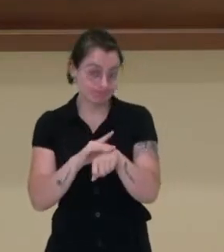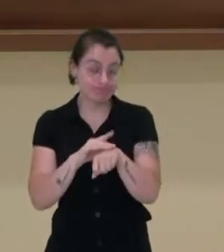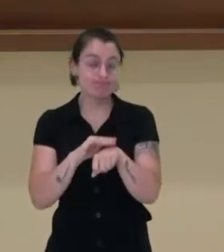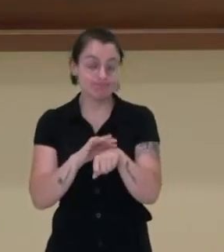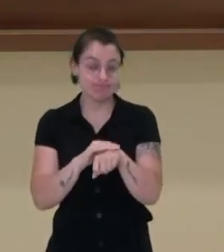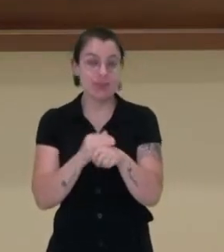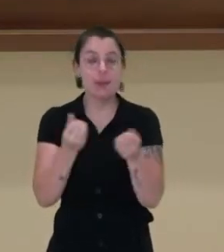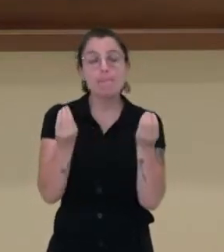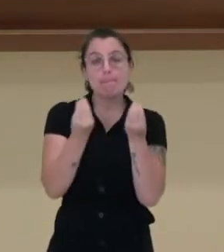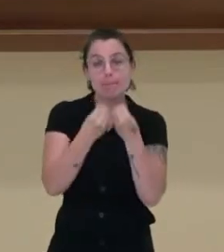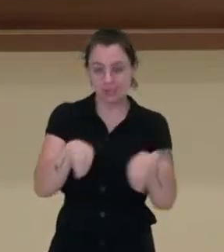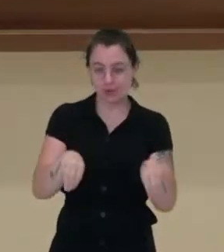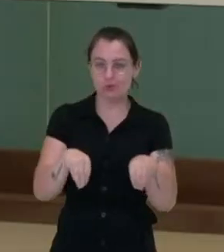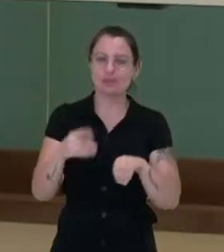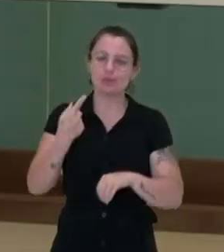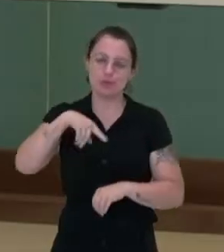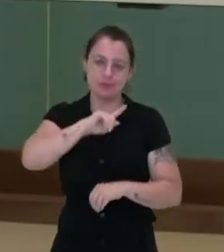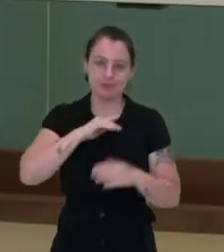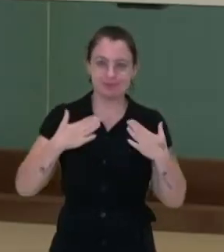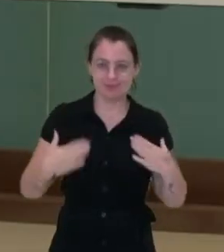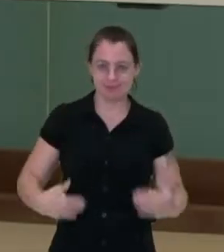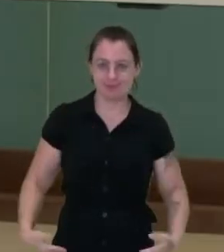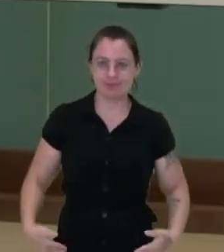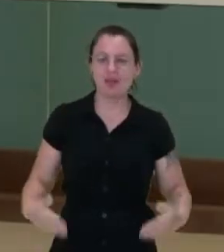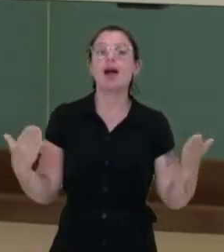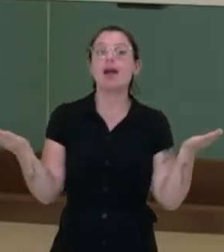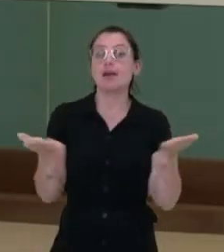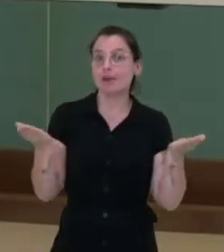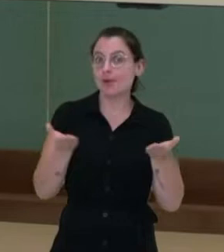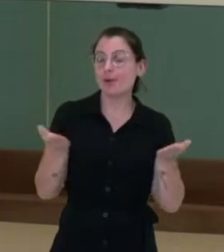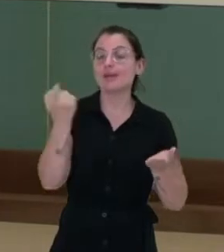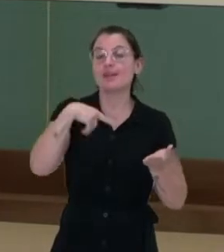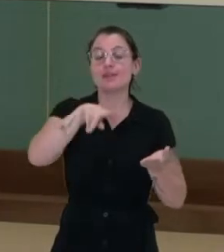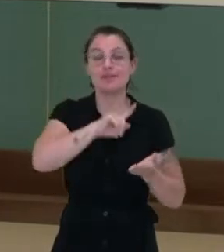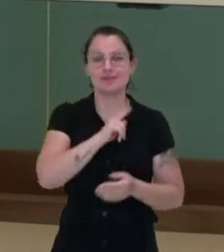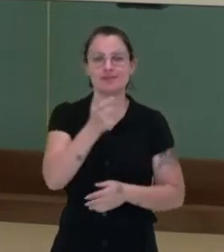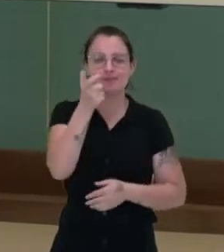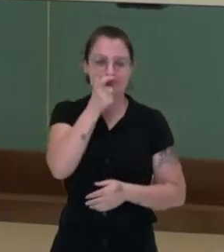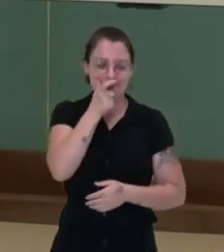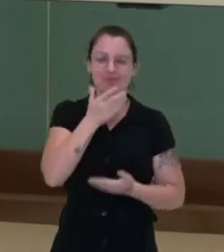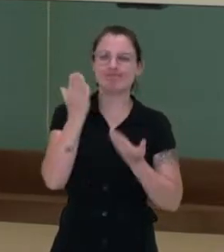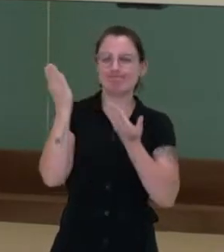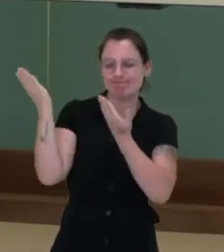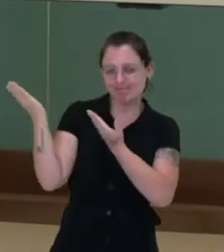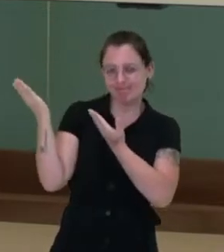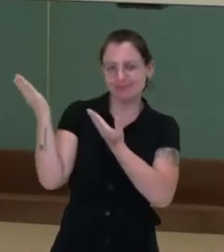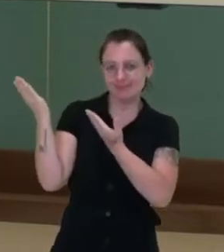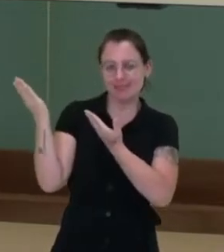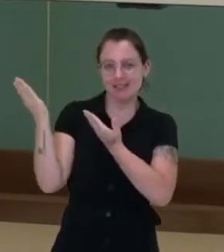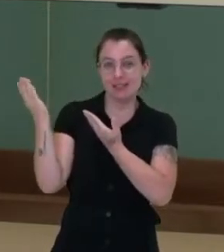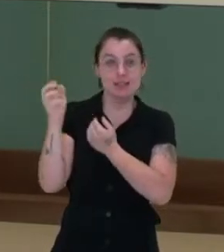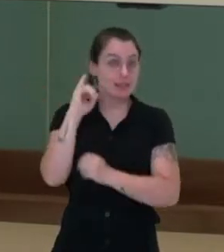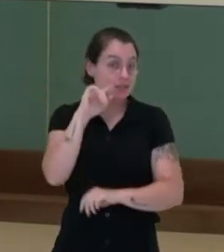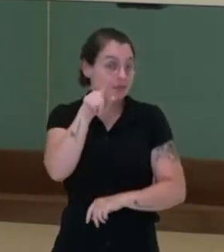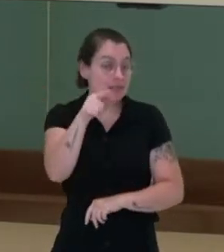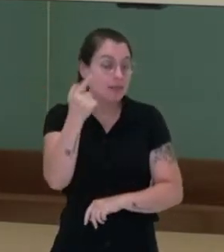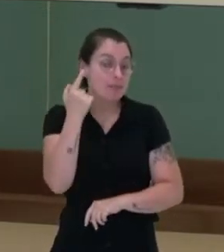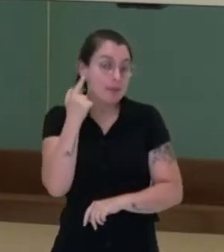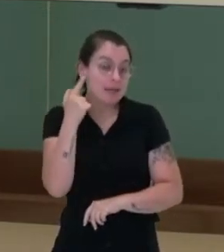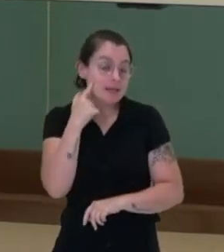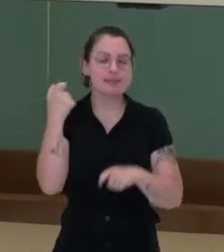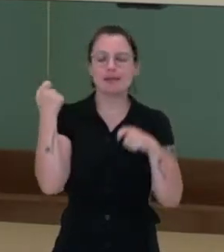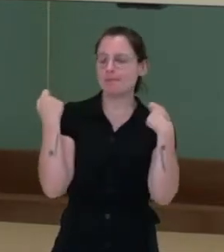algum prejuízo. Então vamos acompanhar na tela e como eu sempre falo, se você julgar necessário